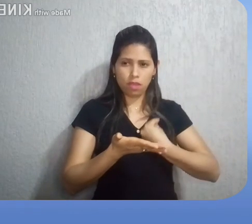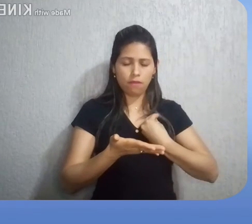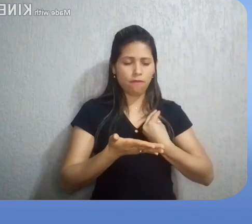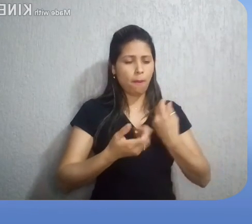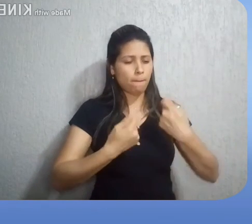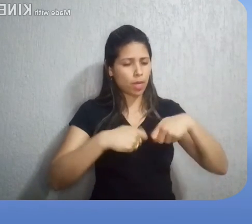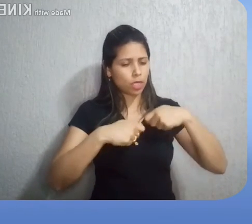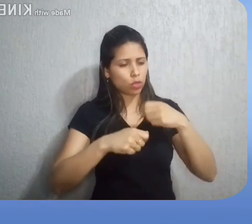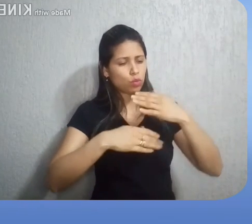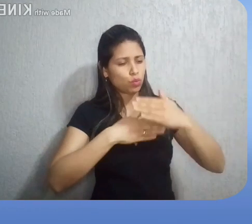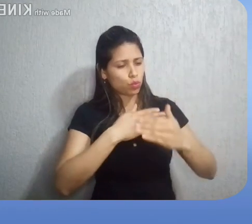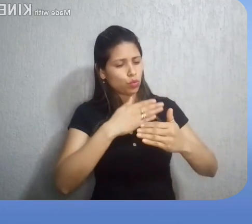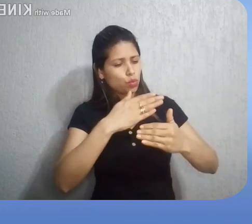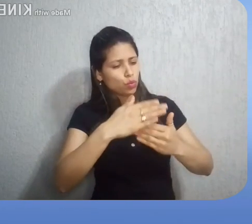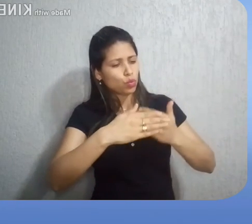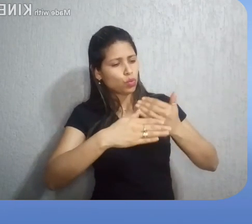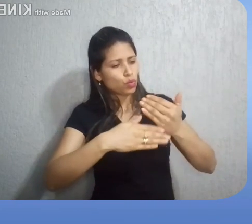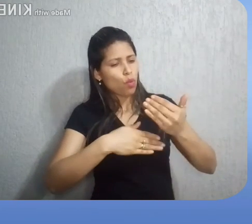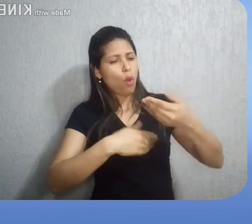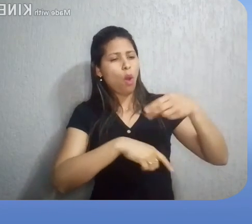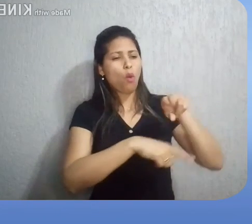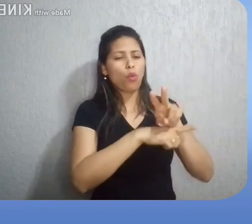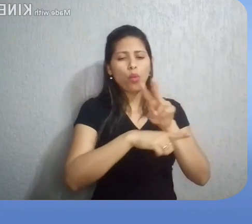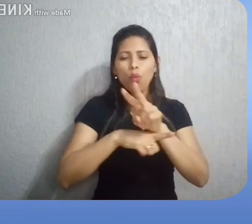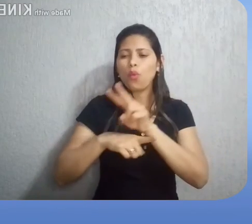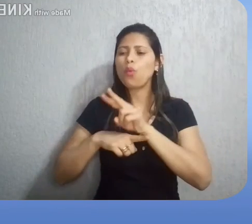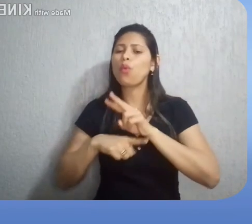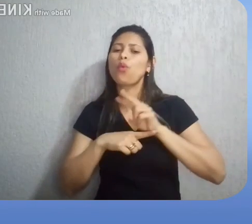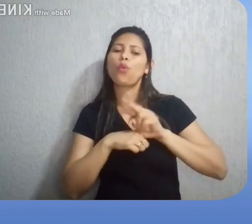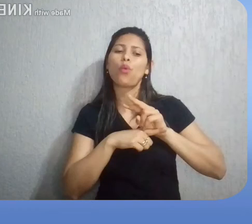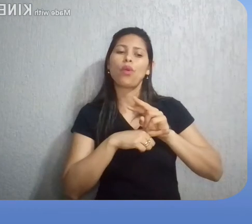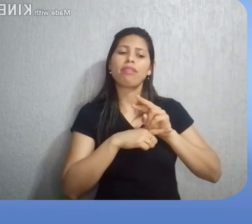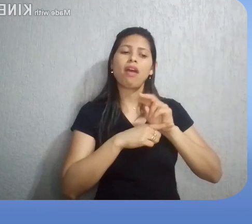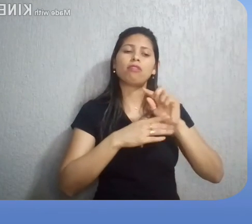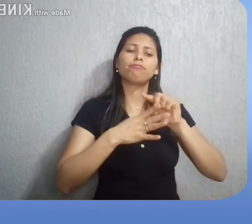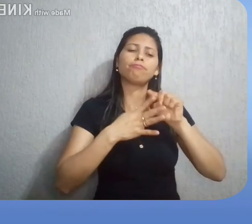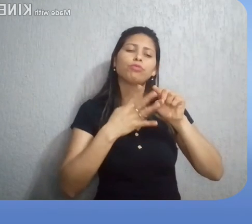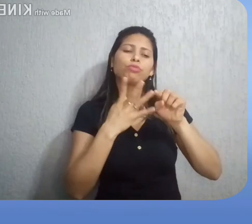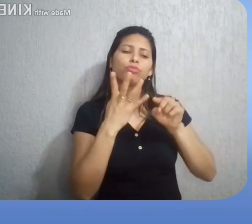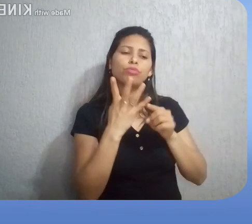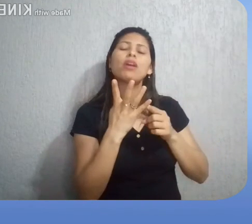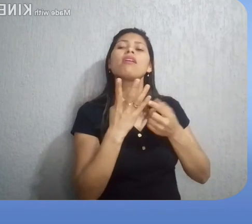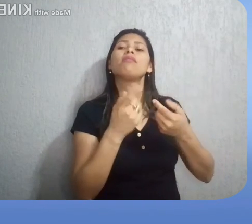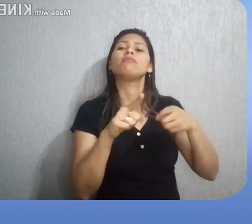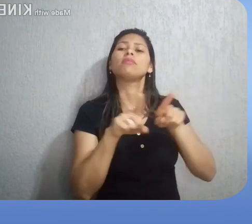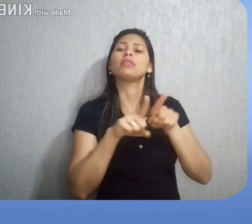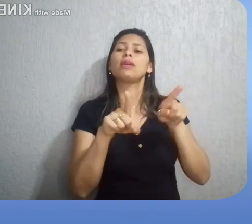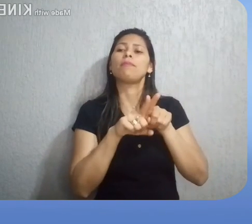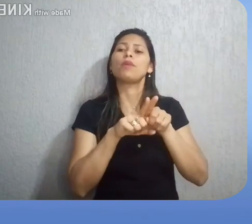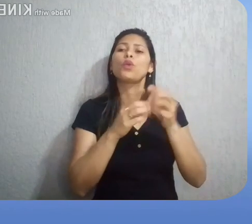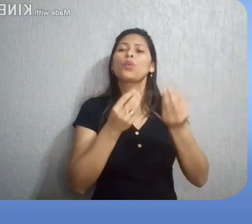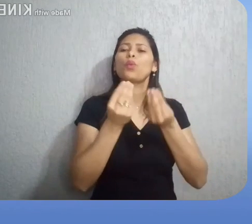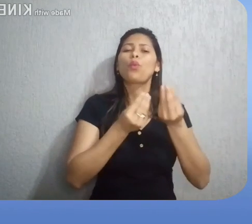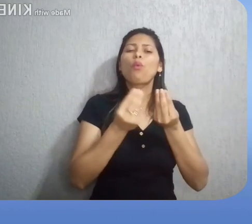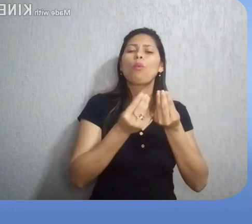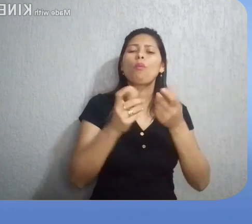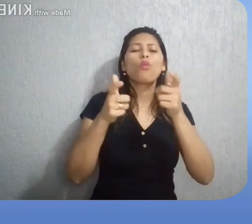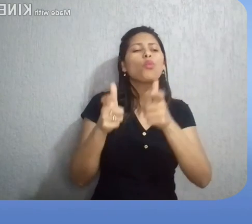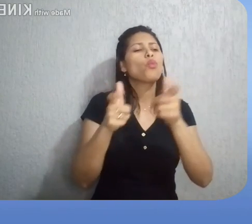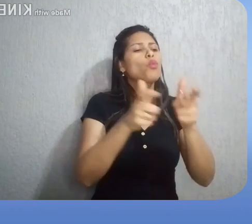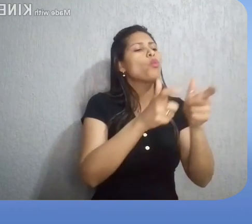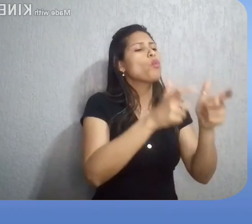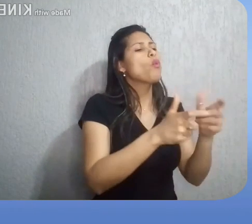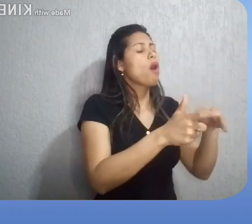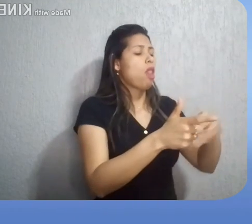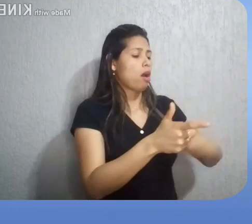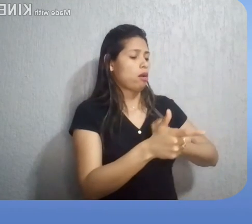pois para eles existirem hoje foi necessário um longo tempo de evolução, de